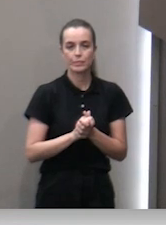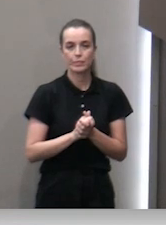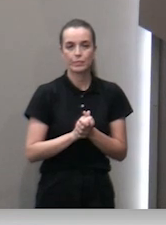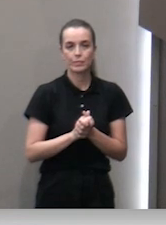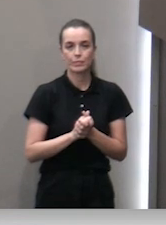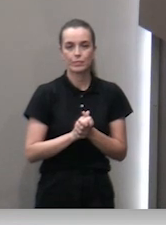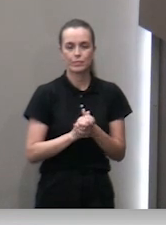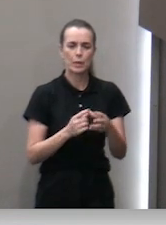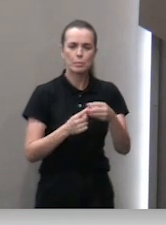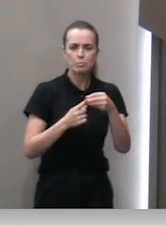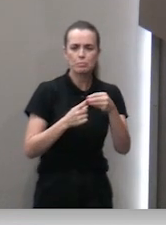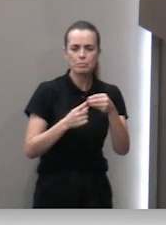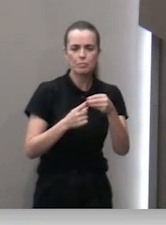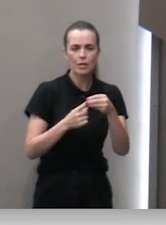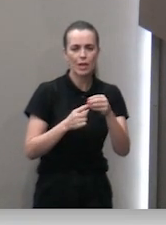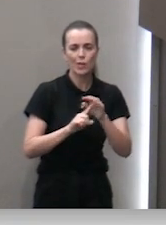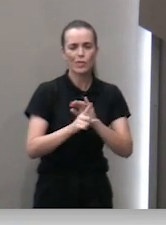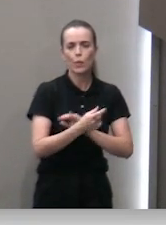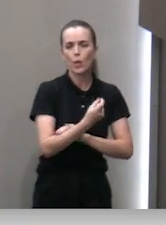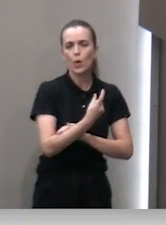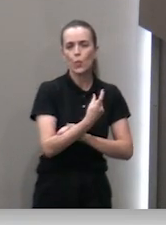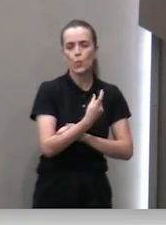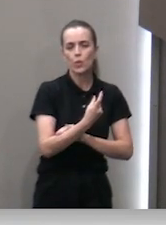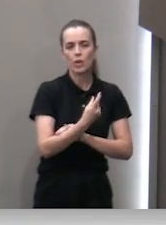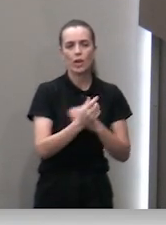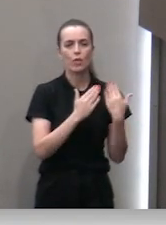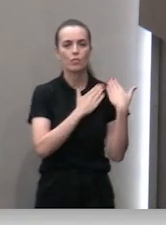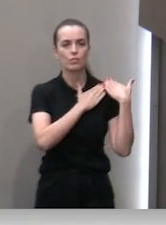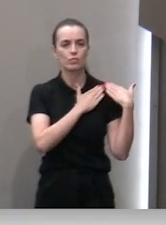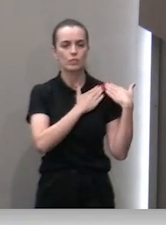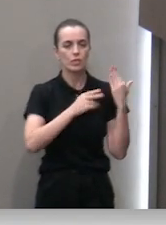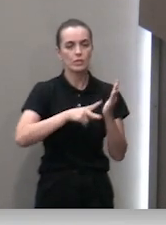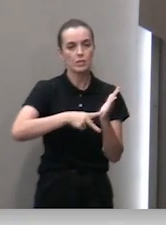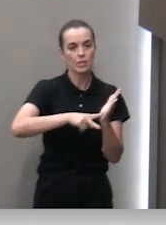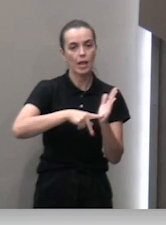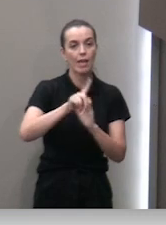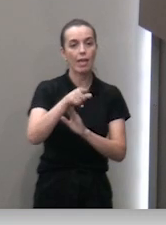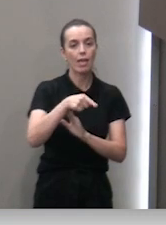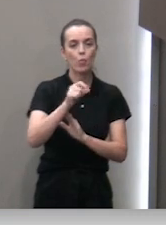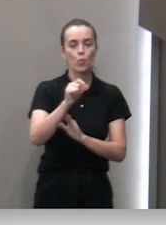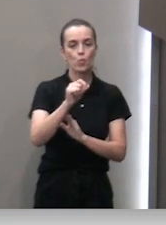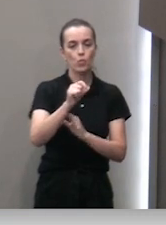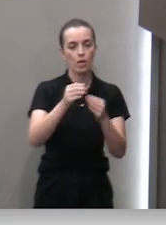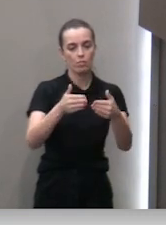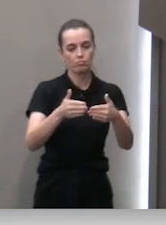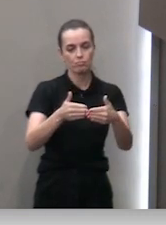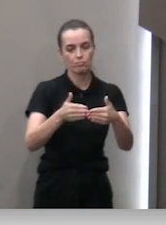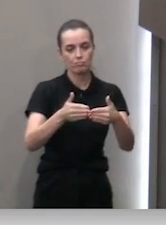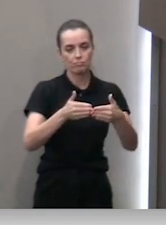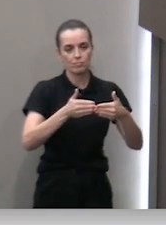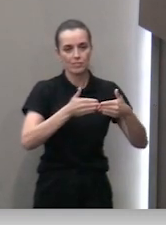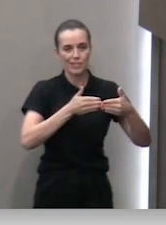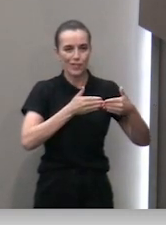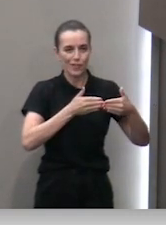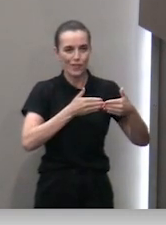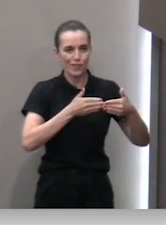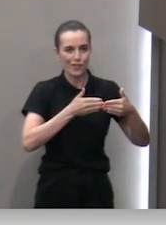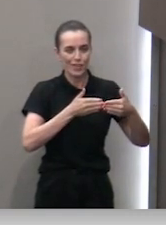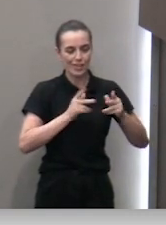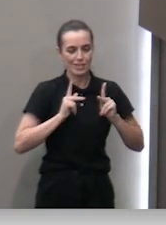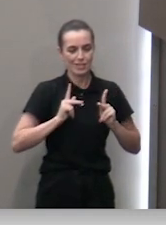vou dizer a única, mas a grande função do sindicato é fazer a defesa dos